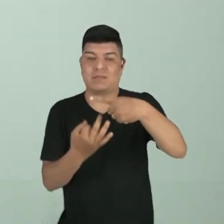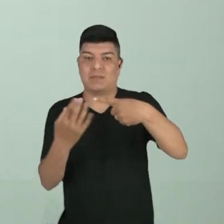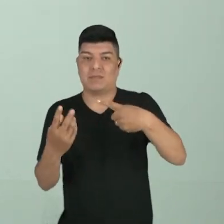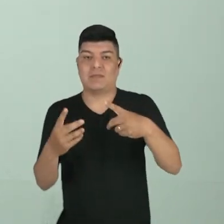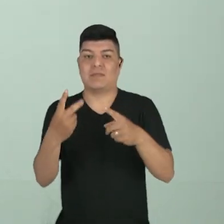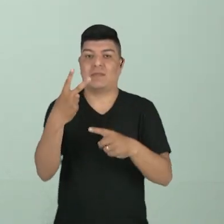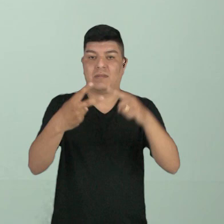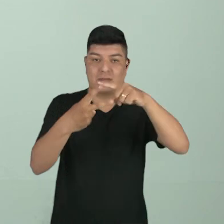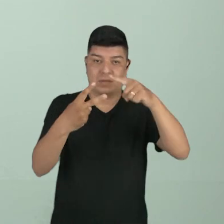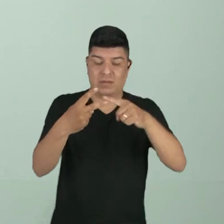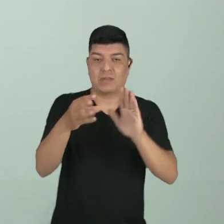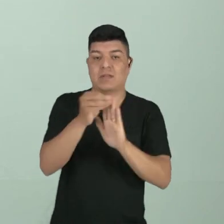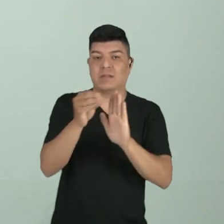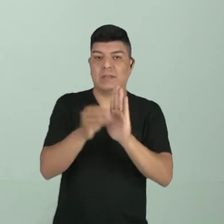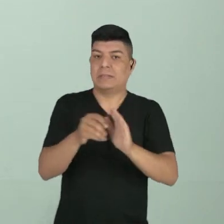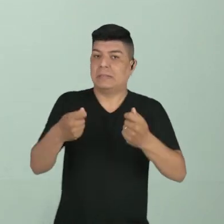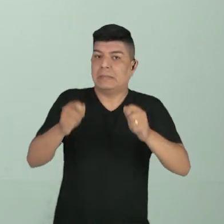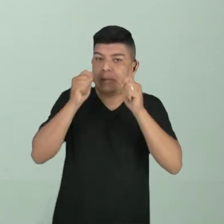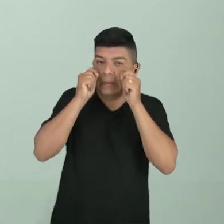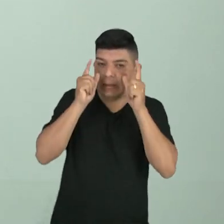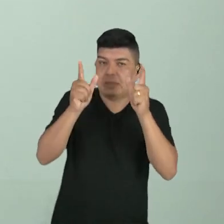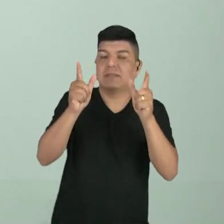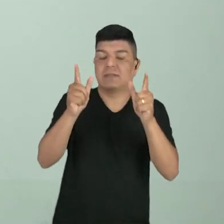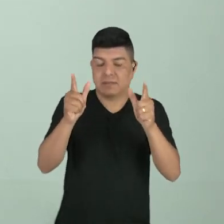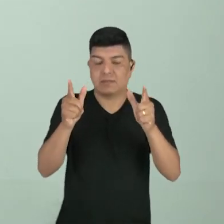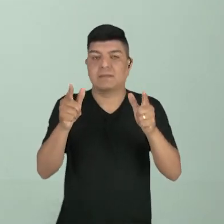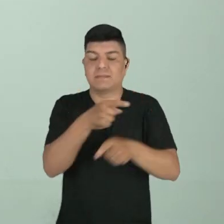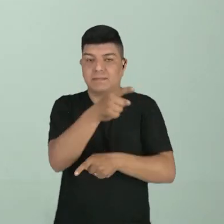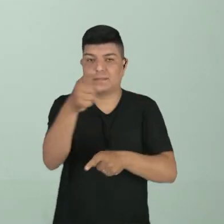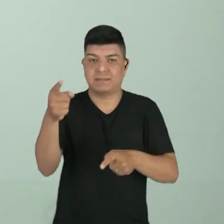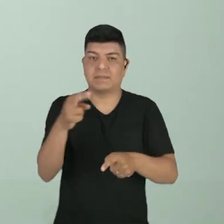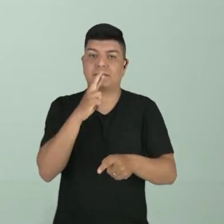dois conteúdos exigem aí bastante atenção de vocês